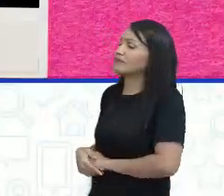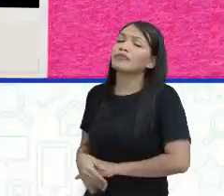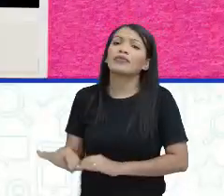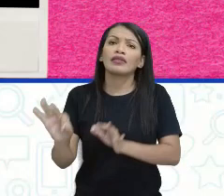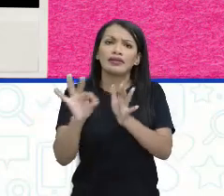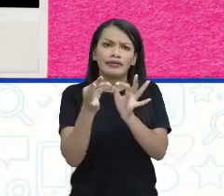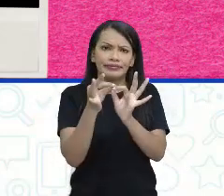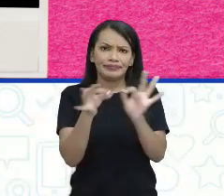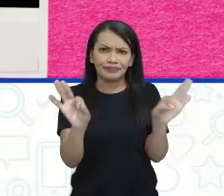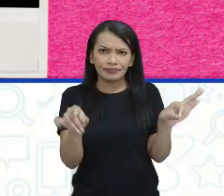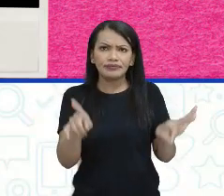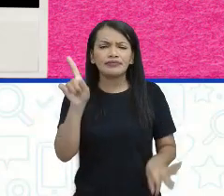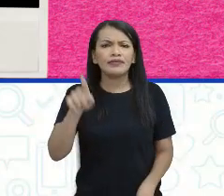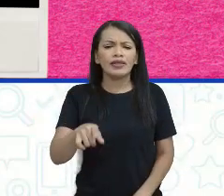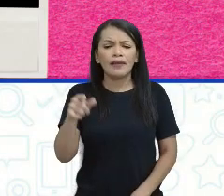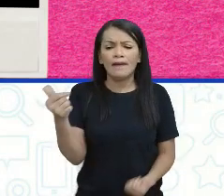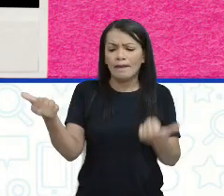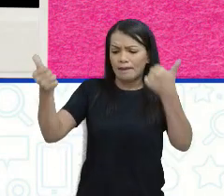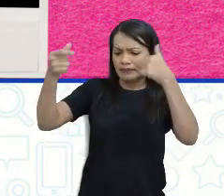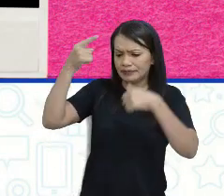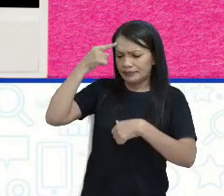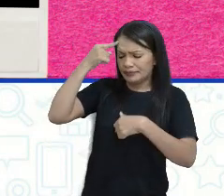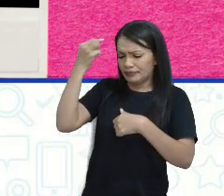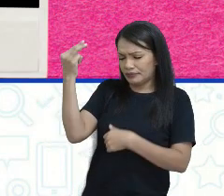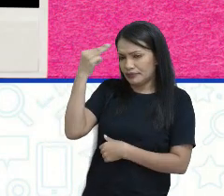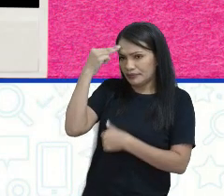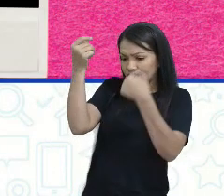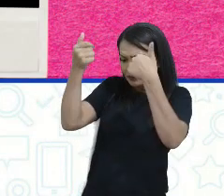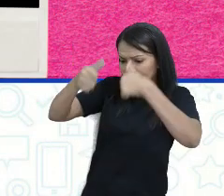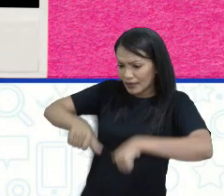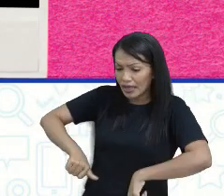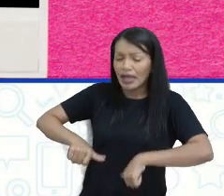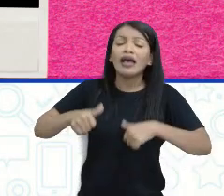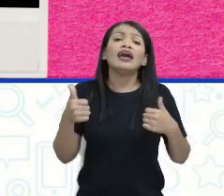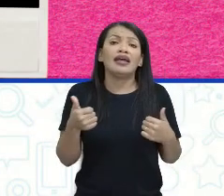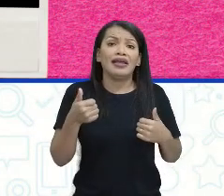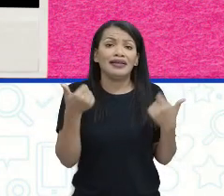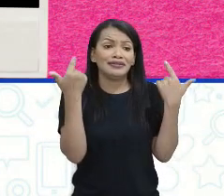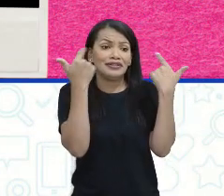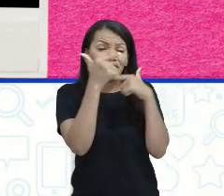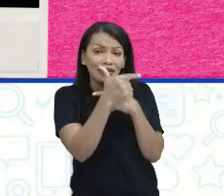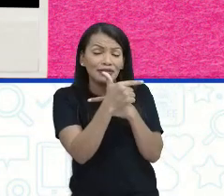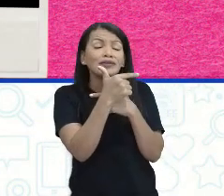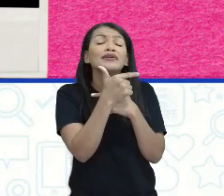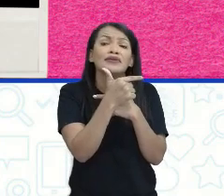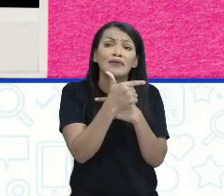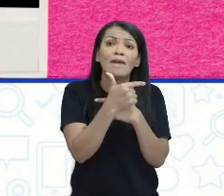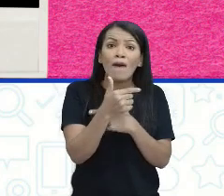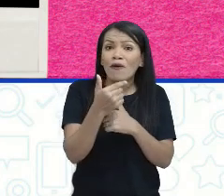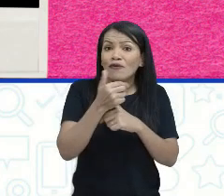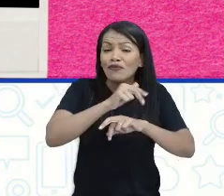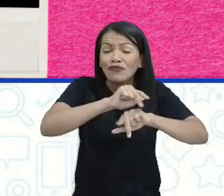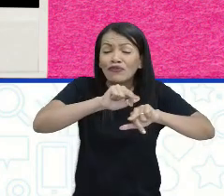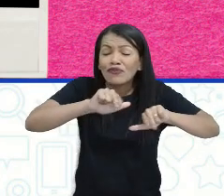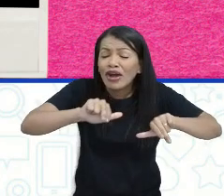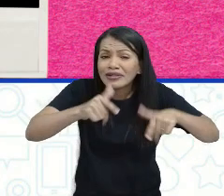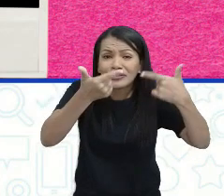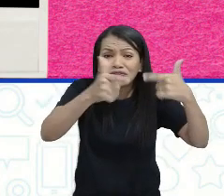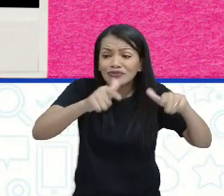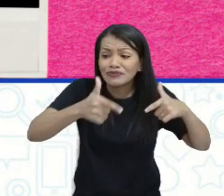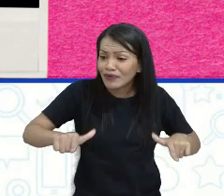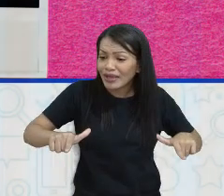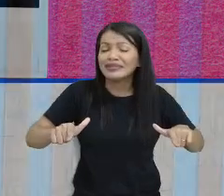péssima memória é divertir-se muitas vezes com as mesmas coisas boas, como se fosse a primeira vez.